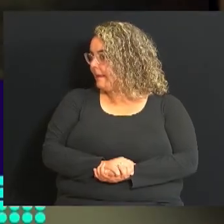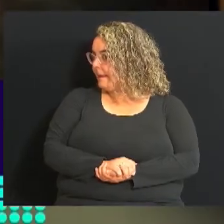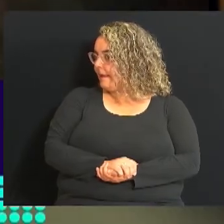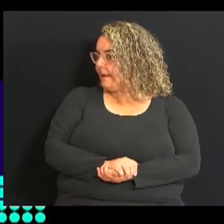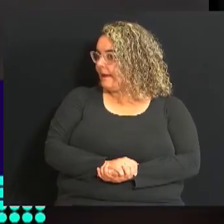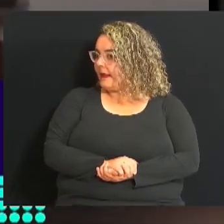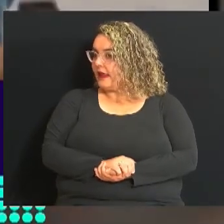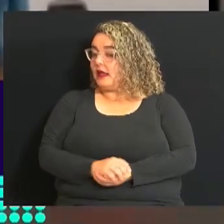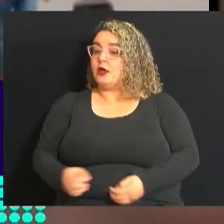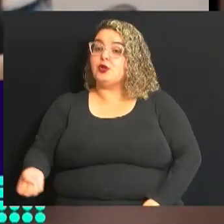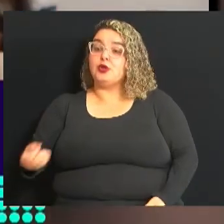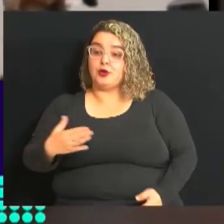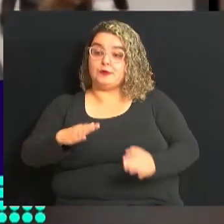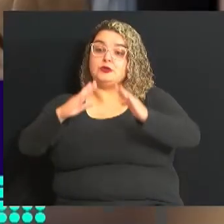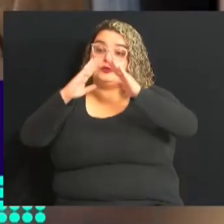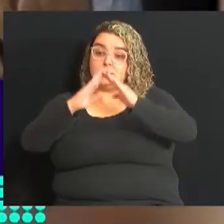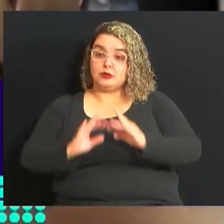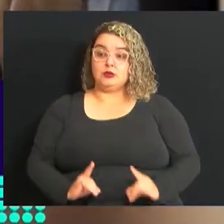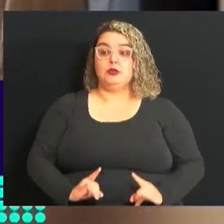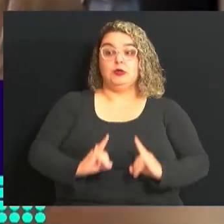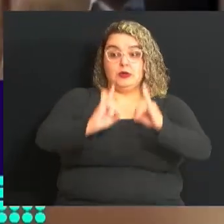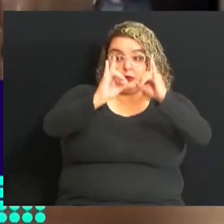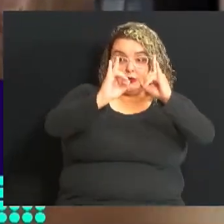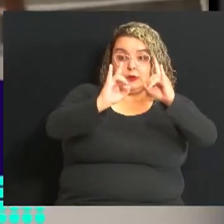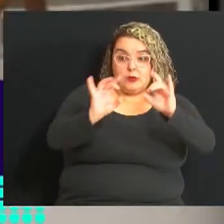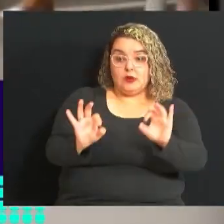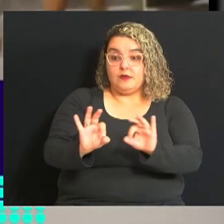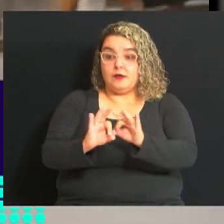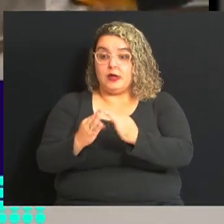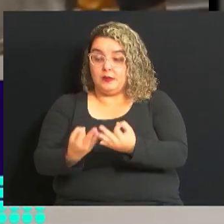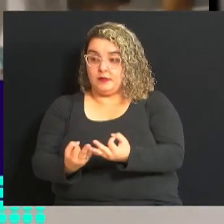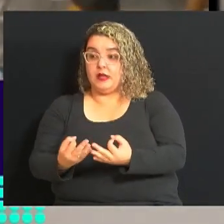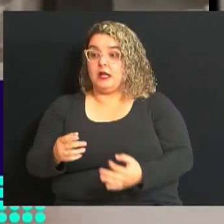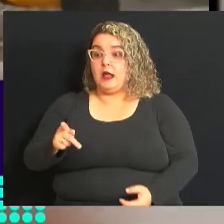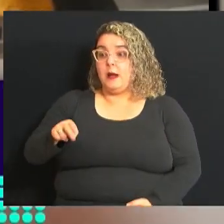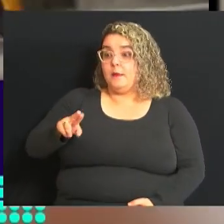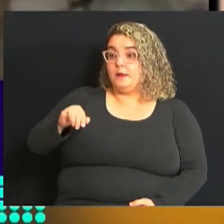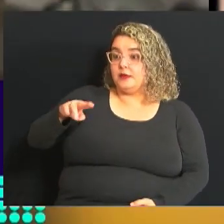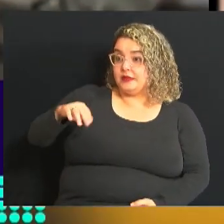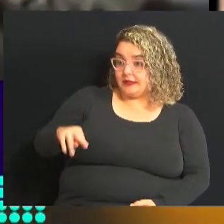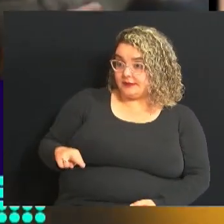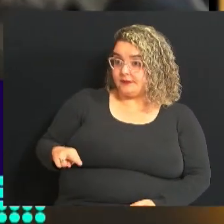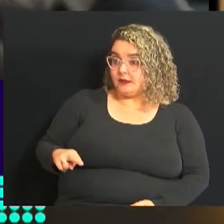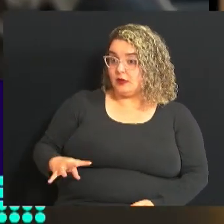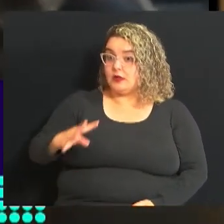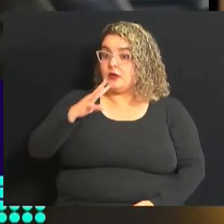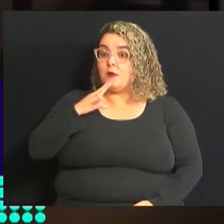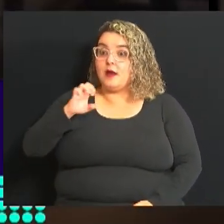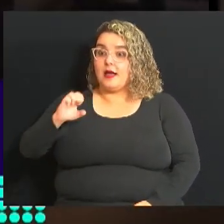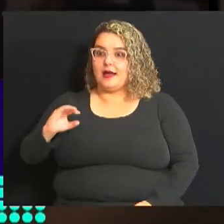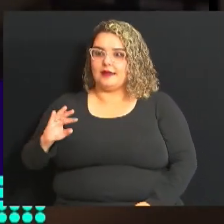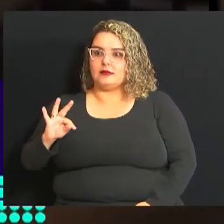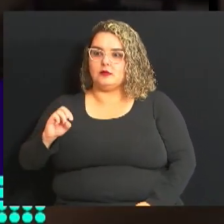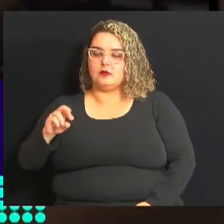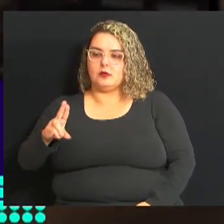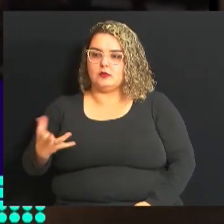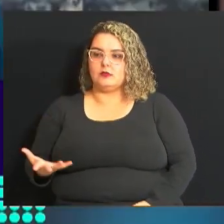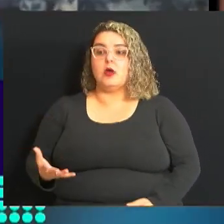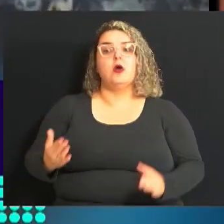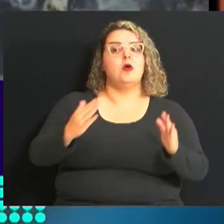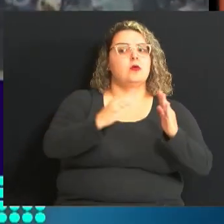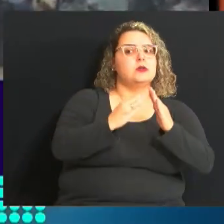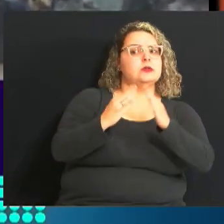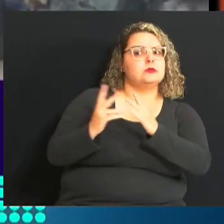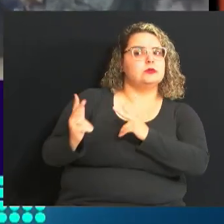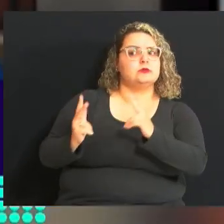Novos moradores de um prédio, a família Prim conheceu Hector. Ele seria um vizinho como qualquer outro, se